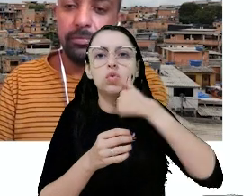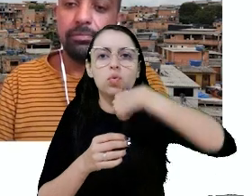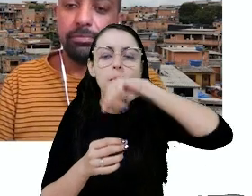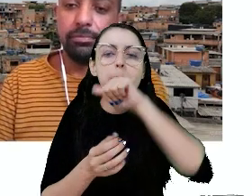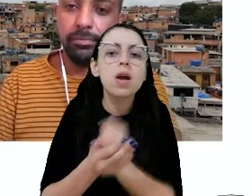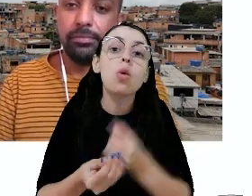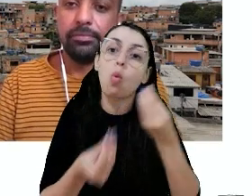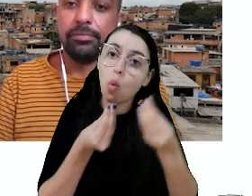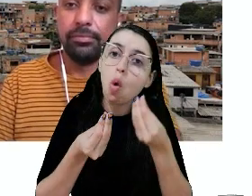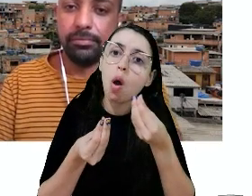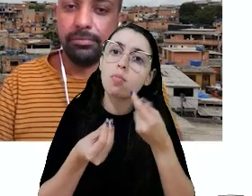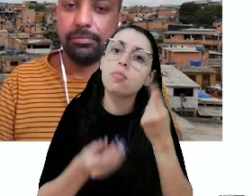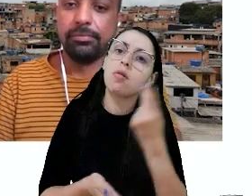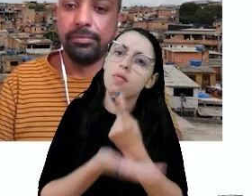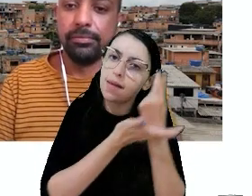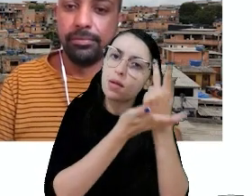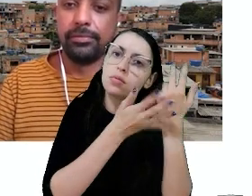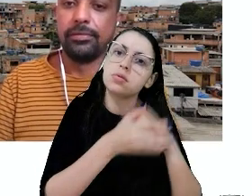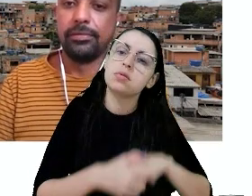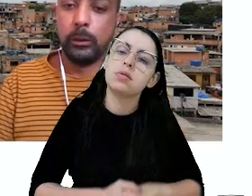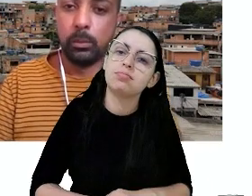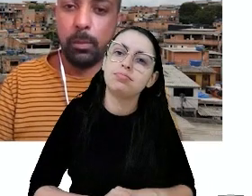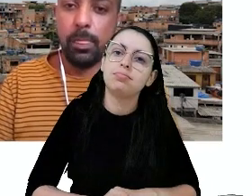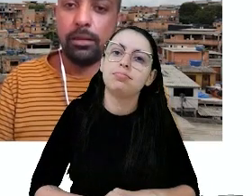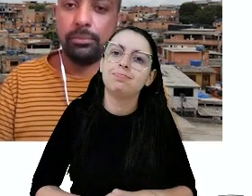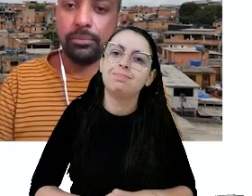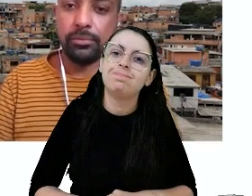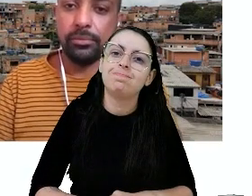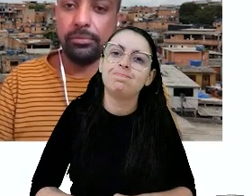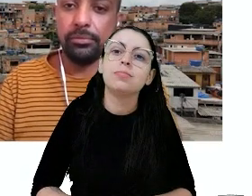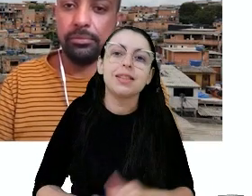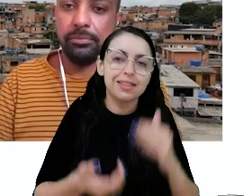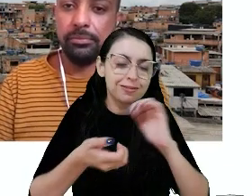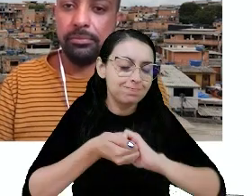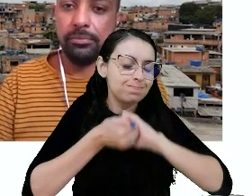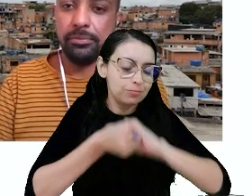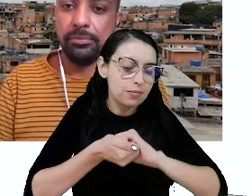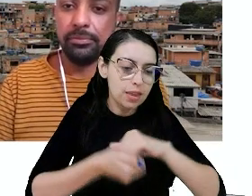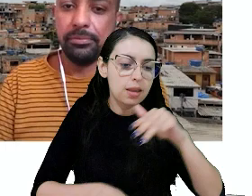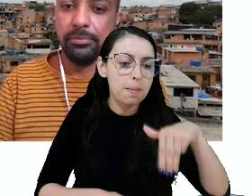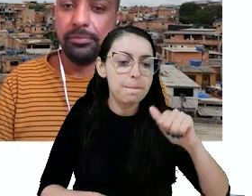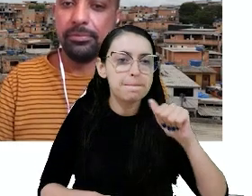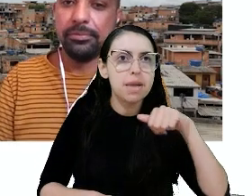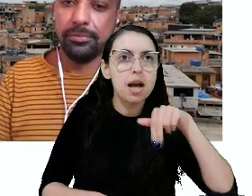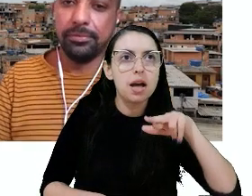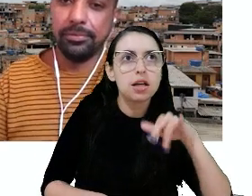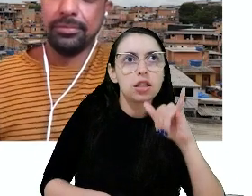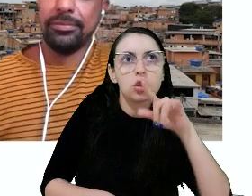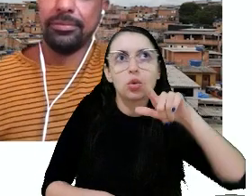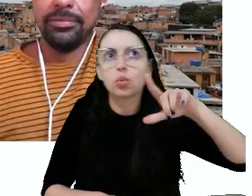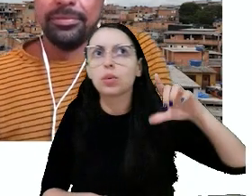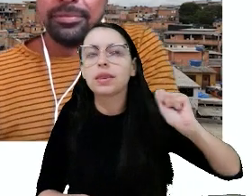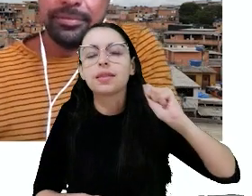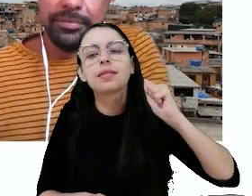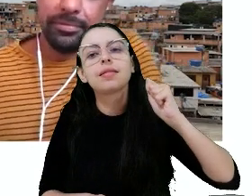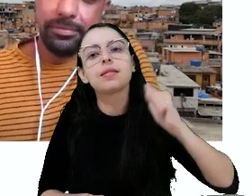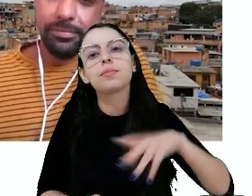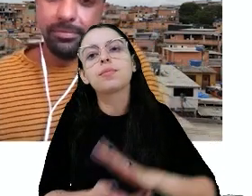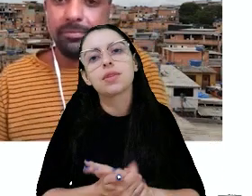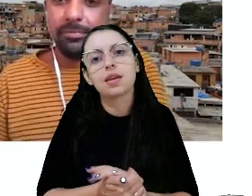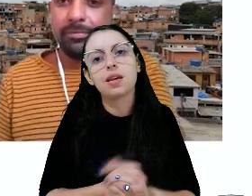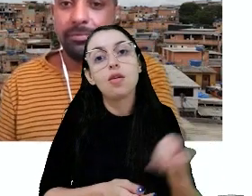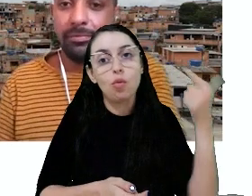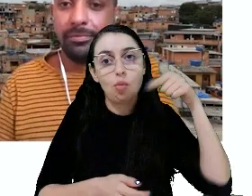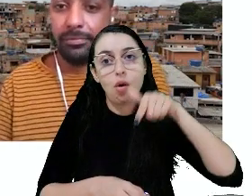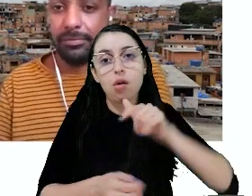mãe e como valeu a pena, né? Então, fica aqui meus cumprimentos à dona Marilda, meus agradecimentos a você,